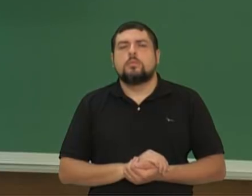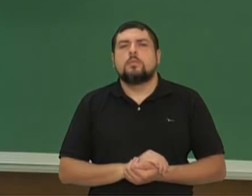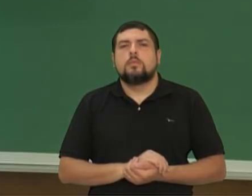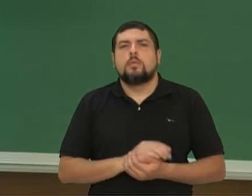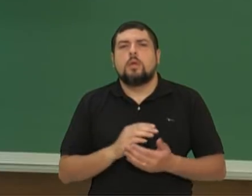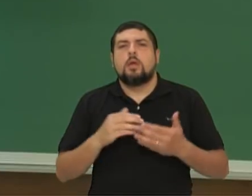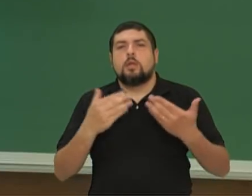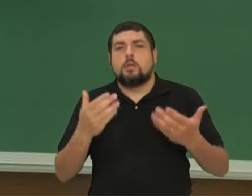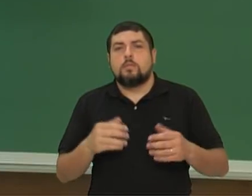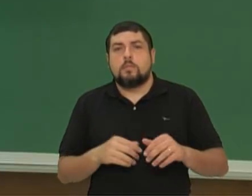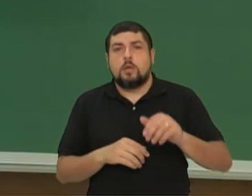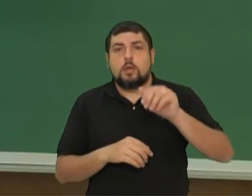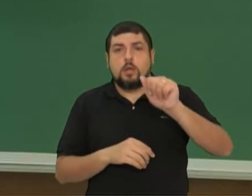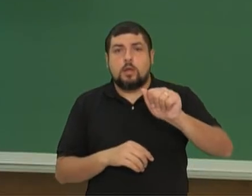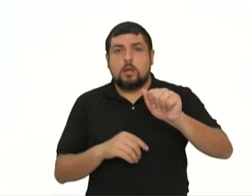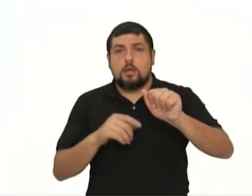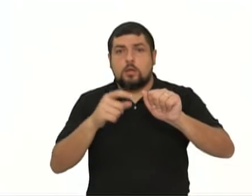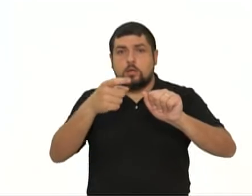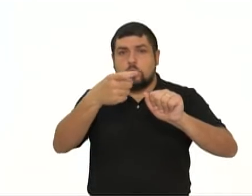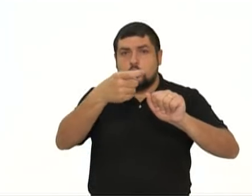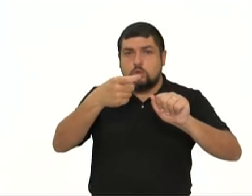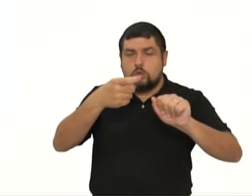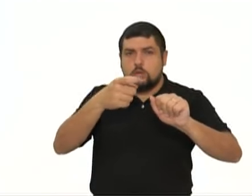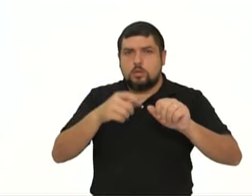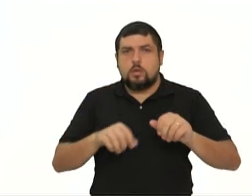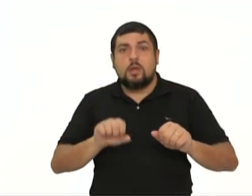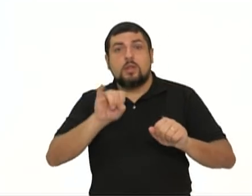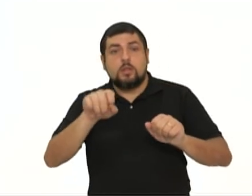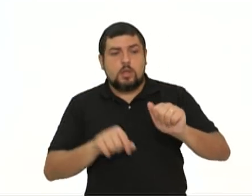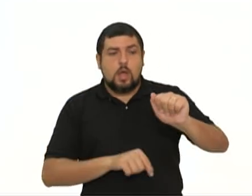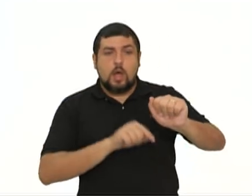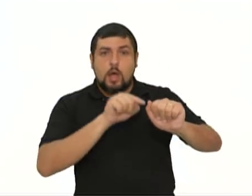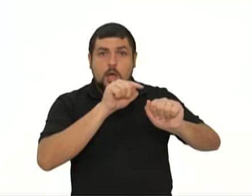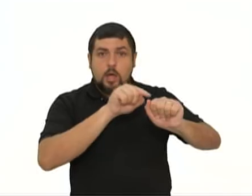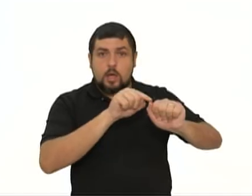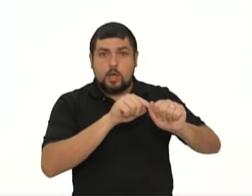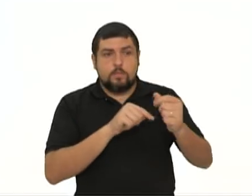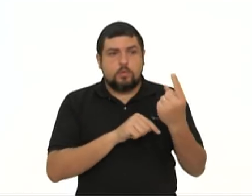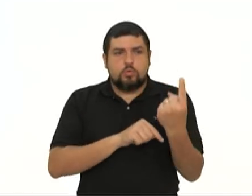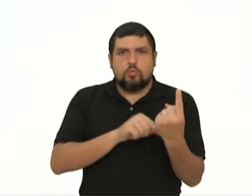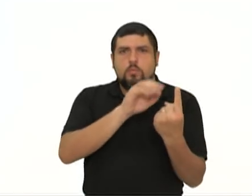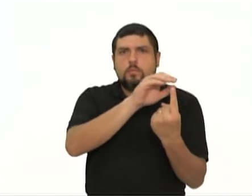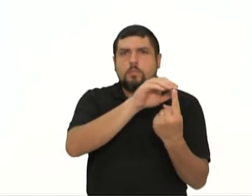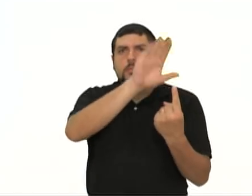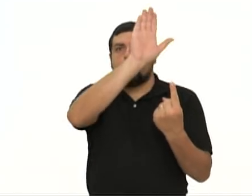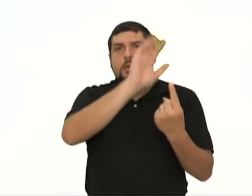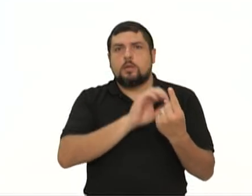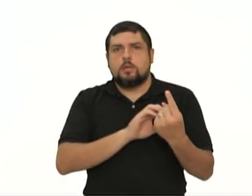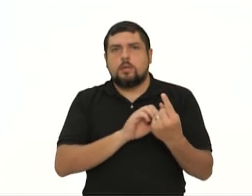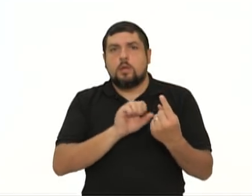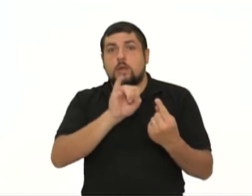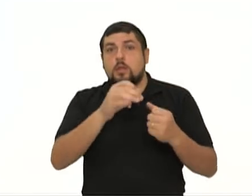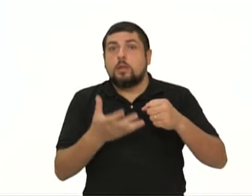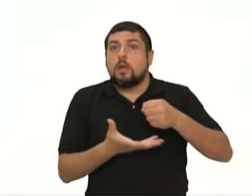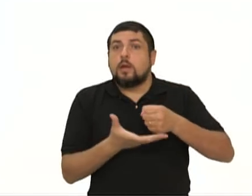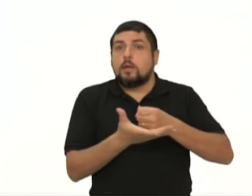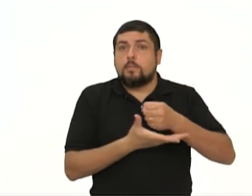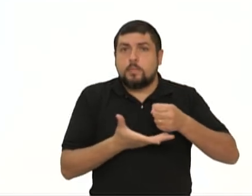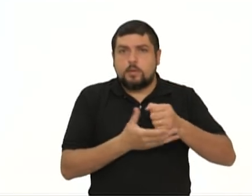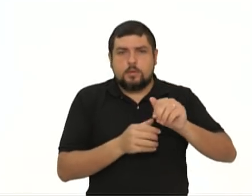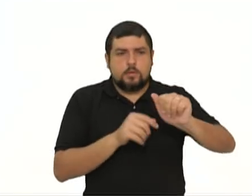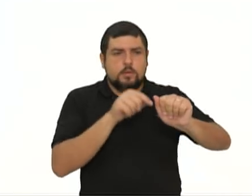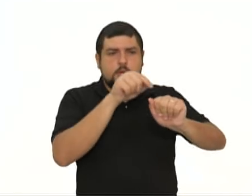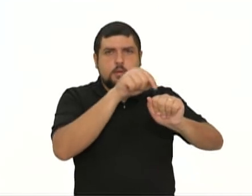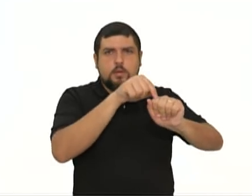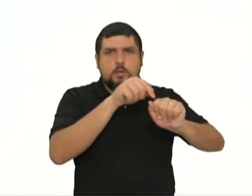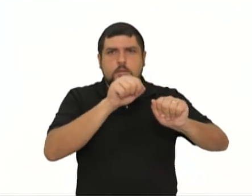exponencial, a elevado a x, se o a for maior que 1, se a base for maior que 1, então eu